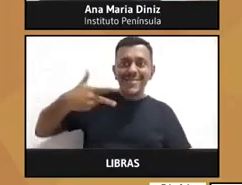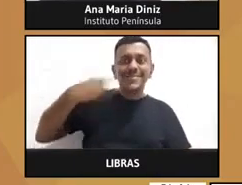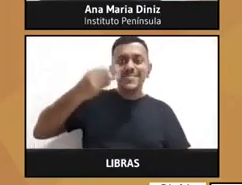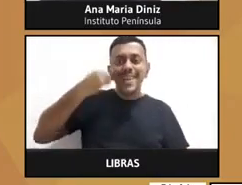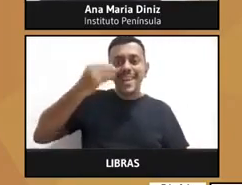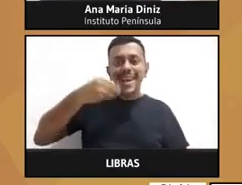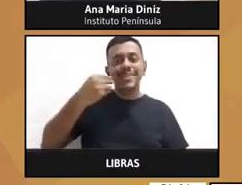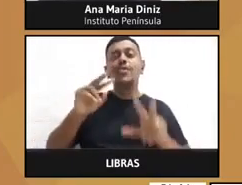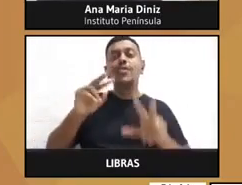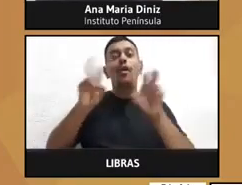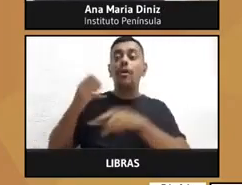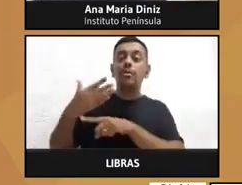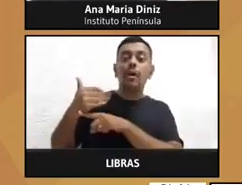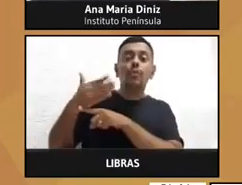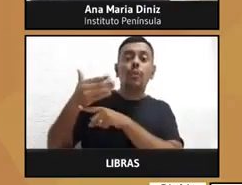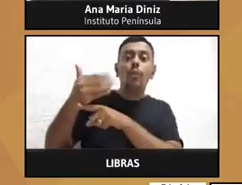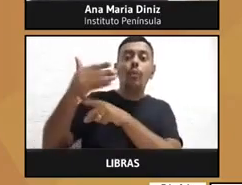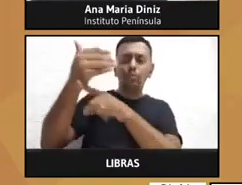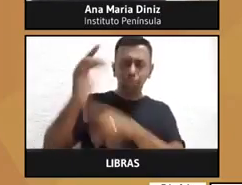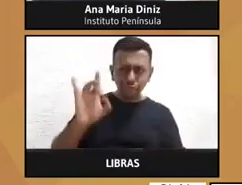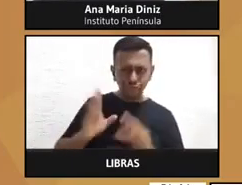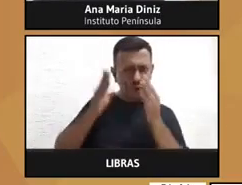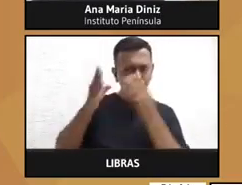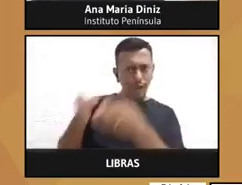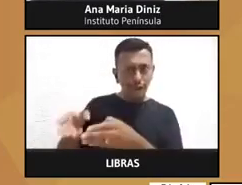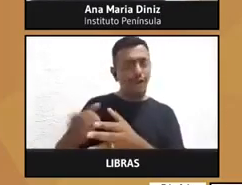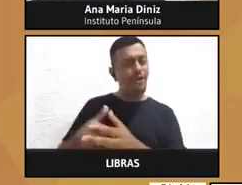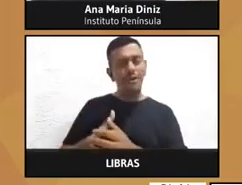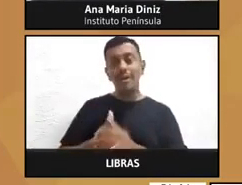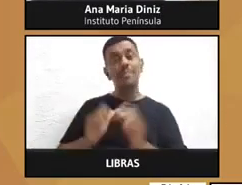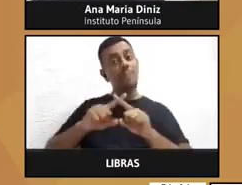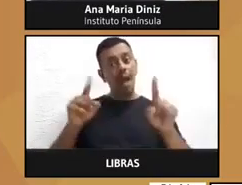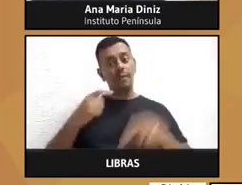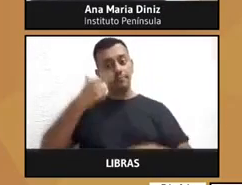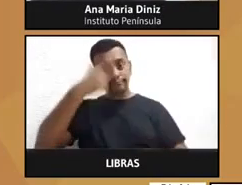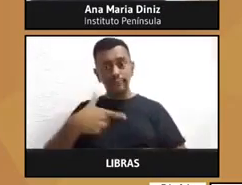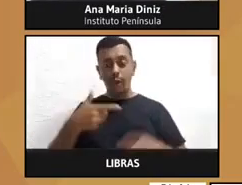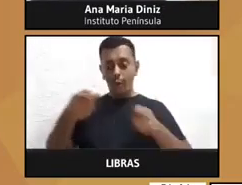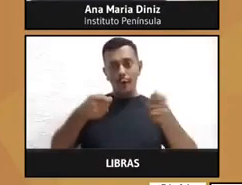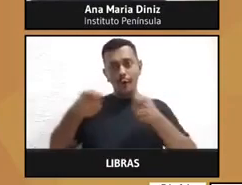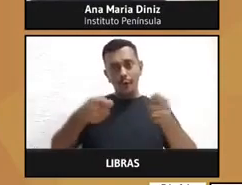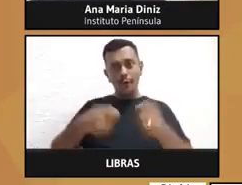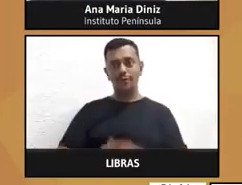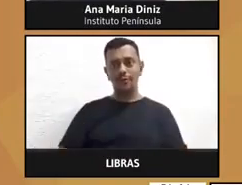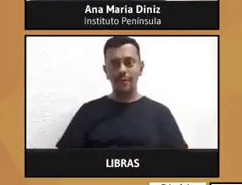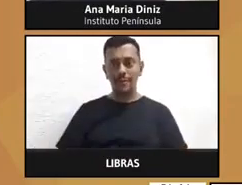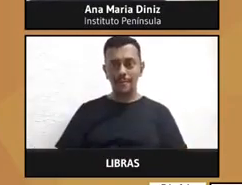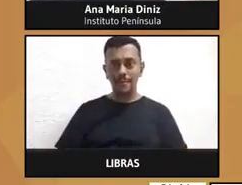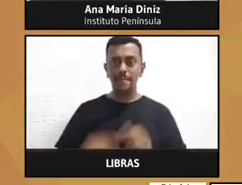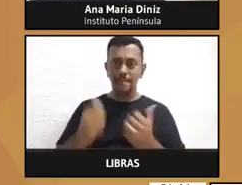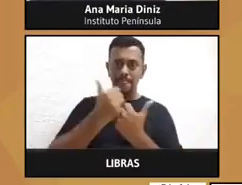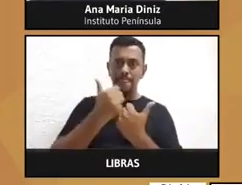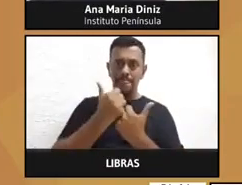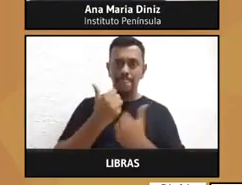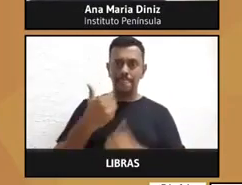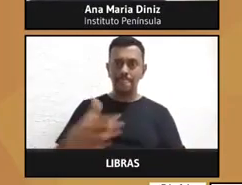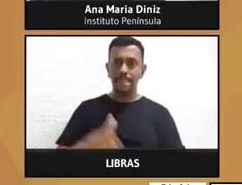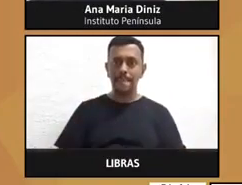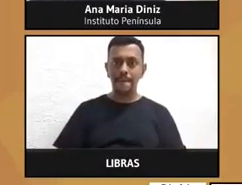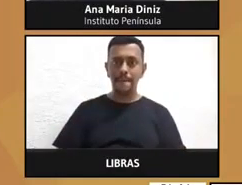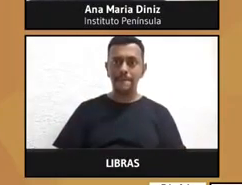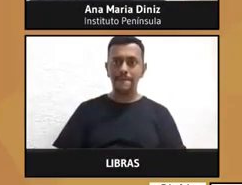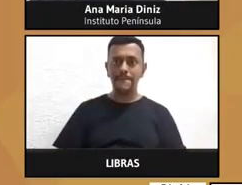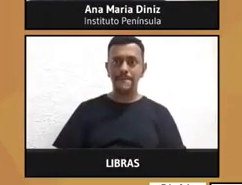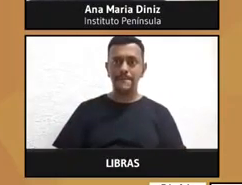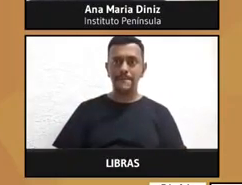de tecnologia, mas de tomar o controle. Quanto tempo ainda temos,